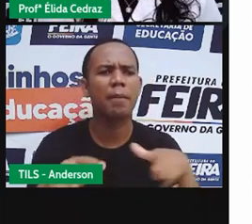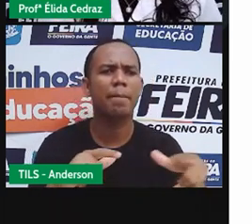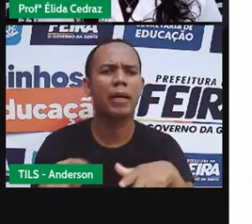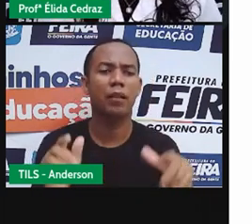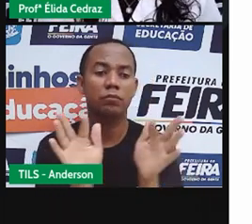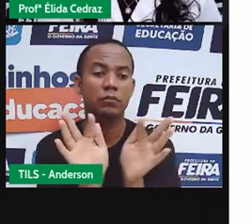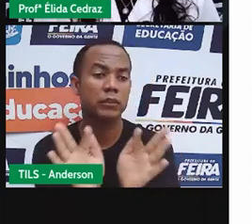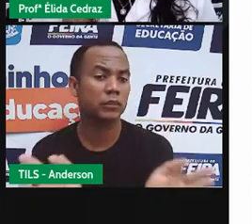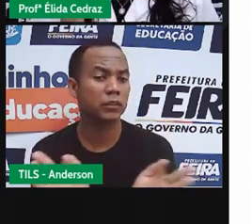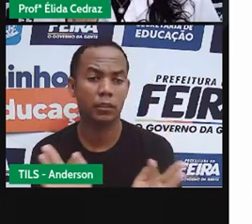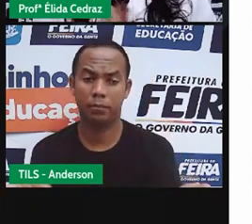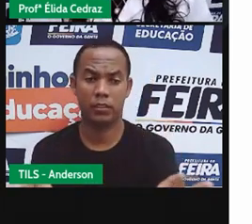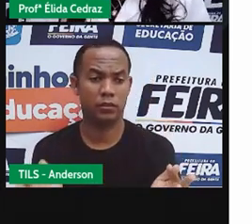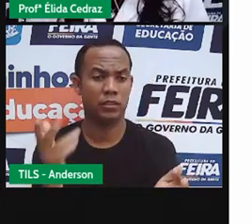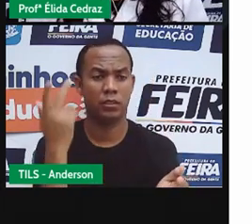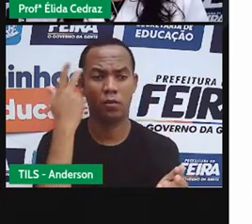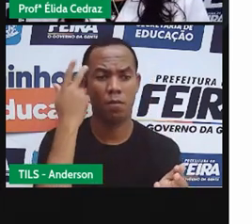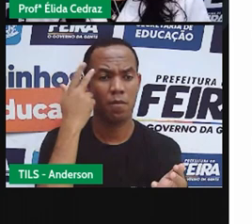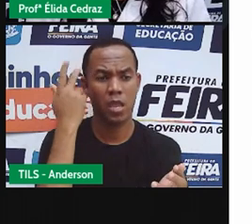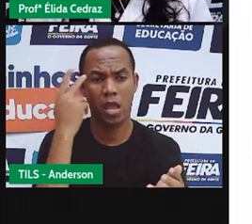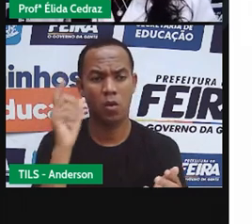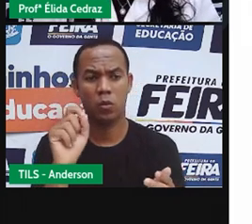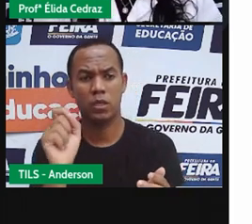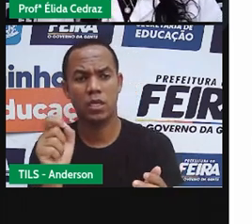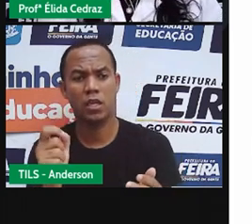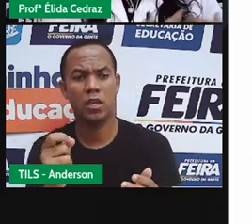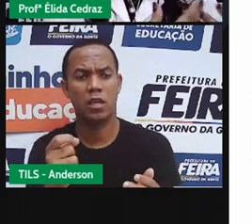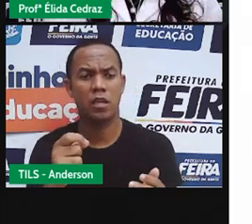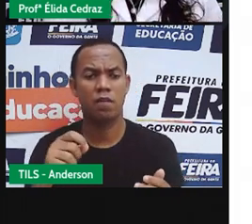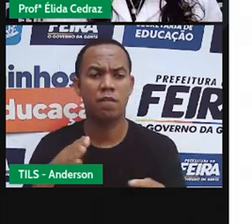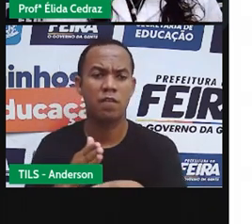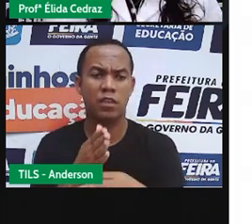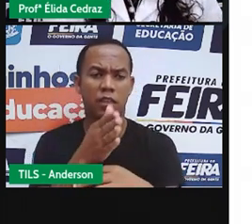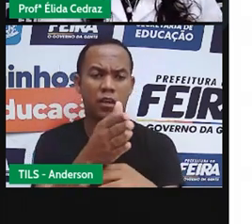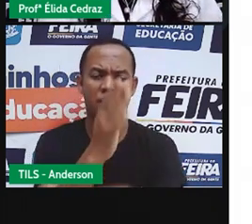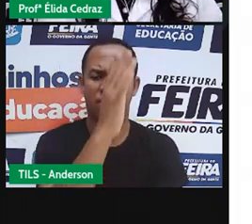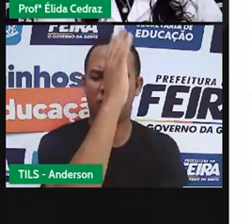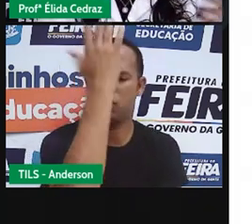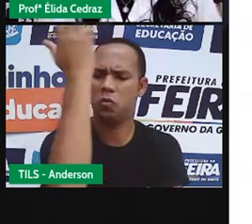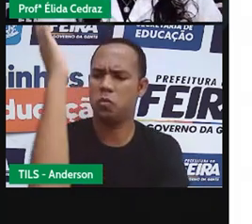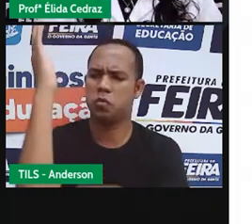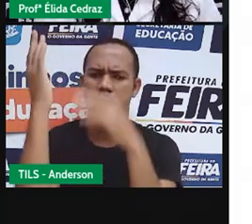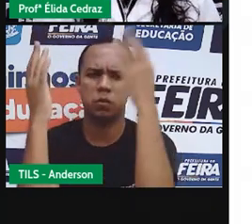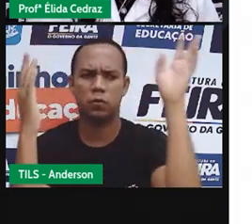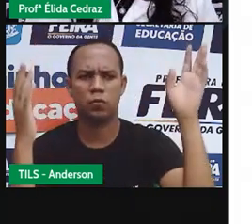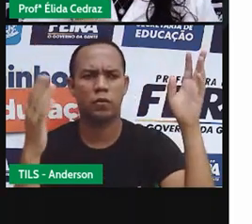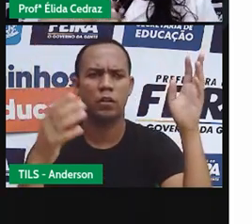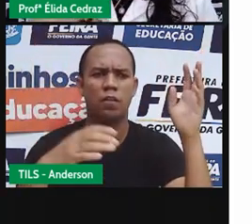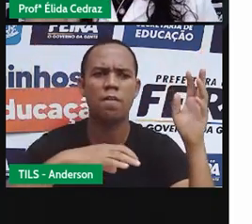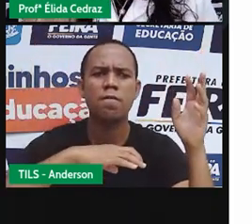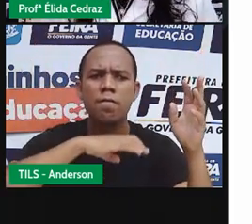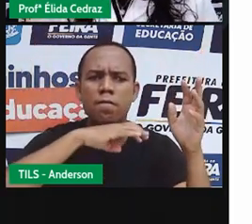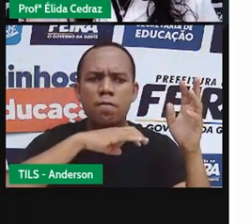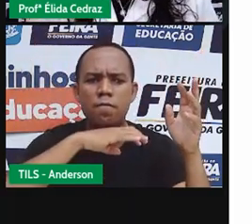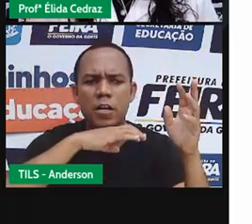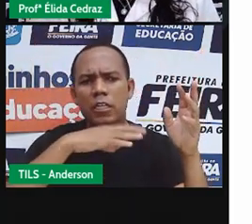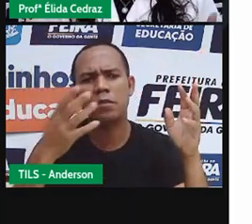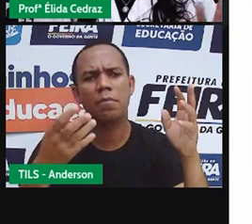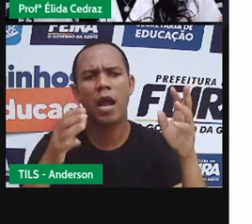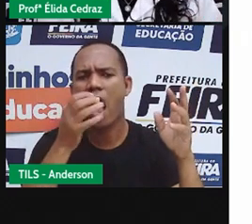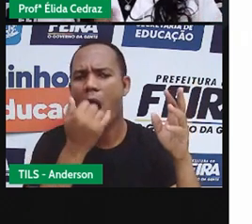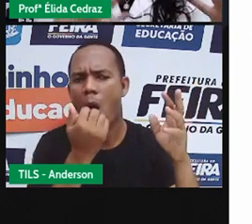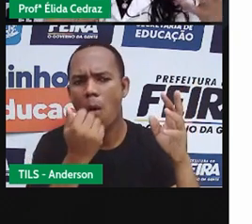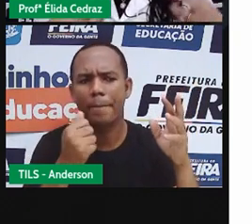só essas, tá? Coleta, que era ir na floresta, pegar sementes,